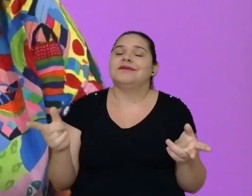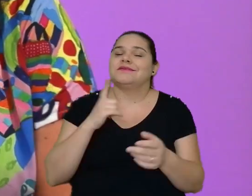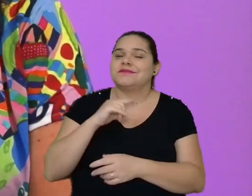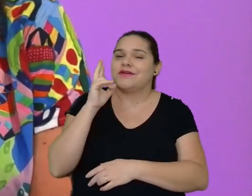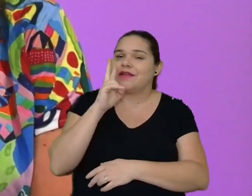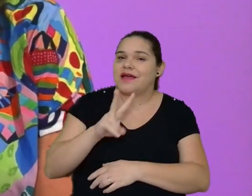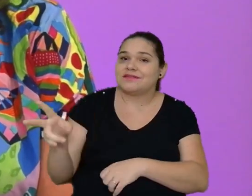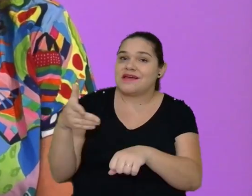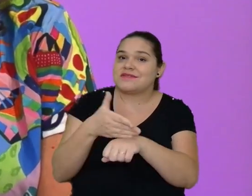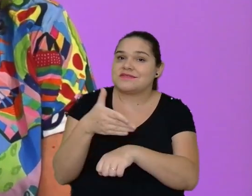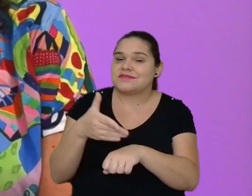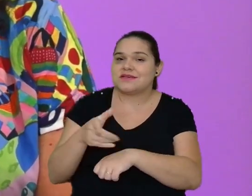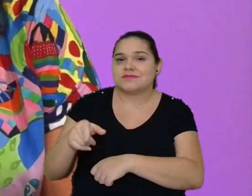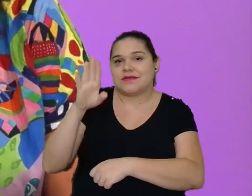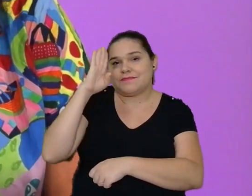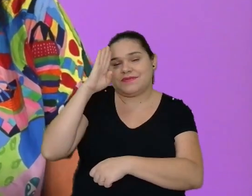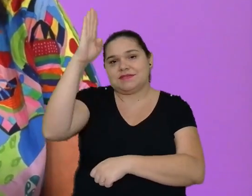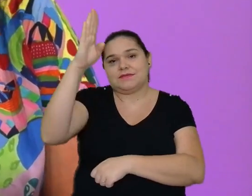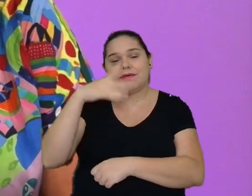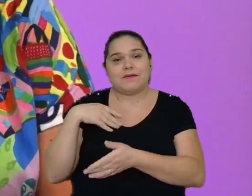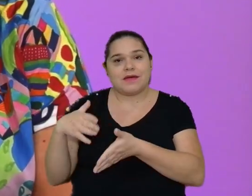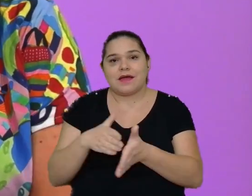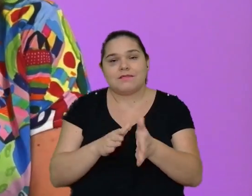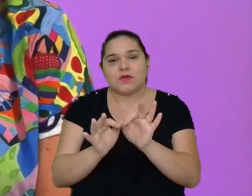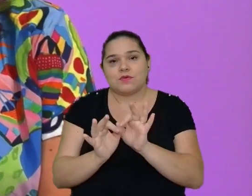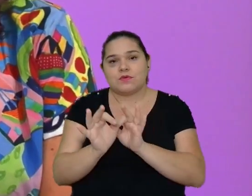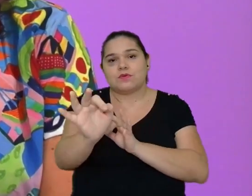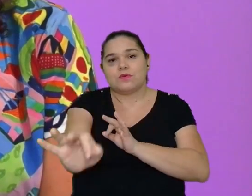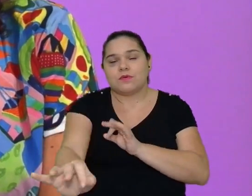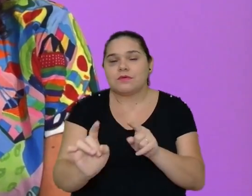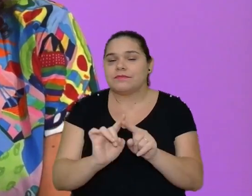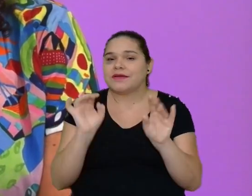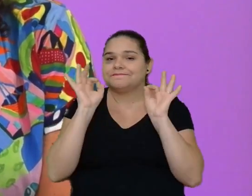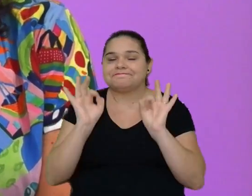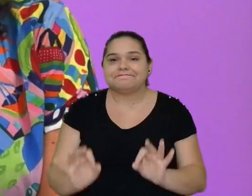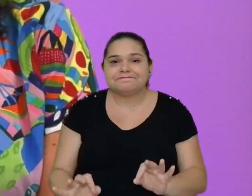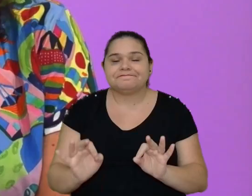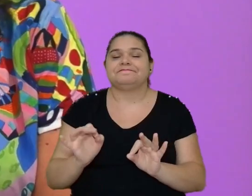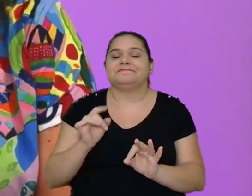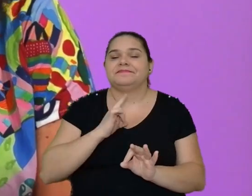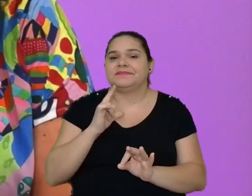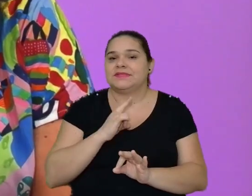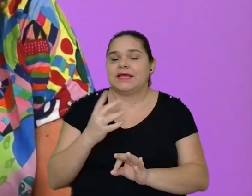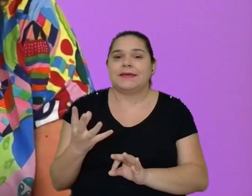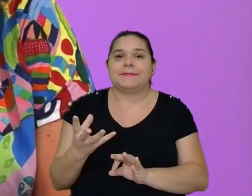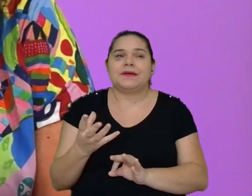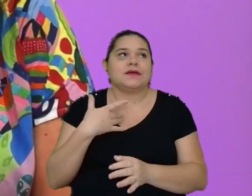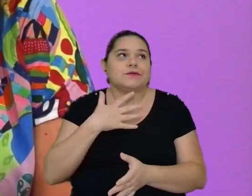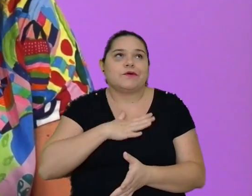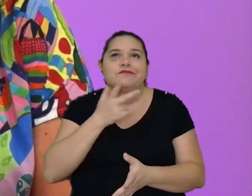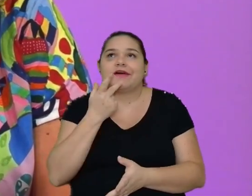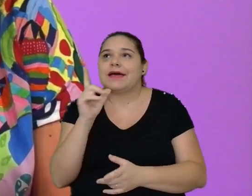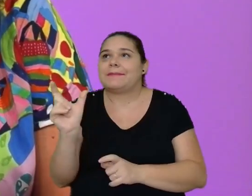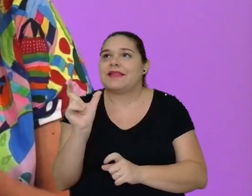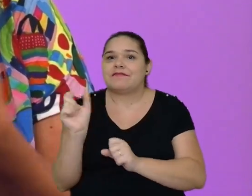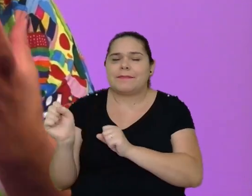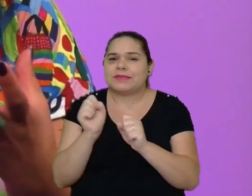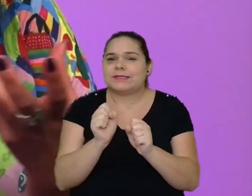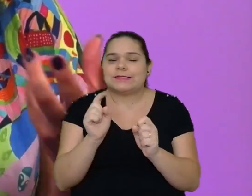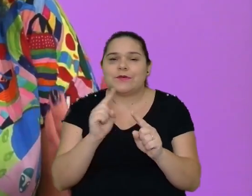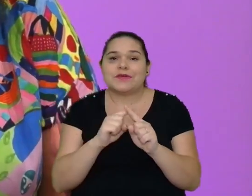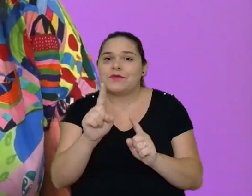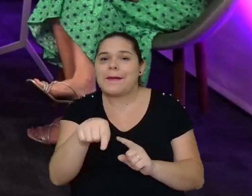principal, é uma longa jornada, mas definitivamente a gente tem muito, eu não gosto nem falar da palavra potencial, porque não é só potencial, mas é